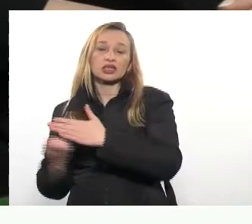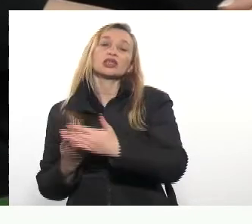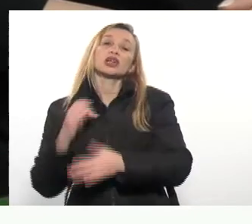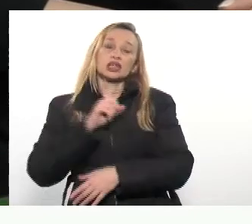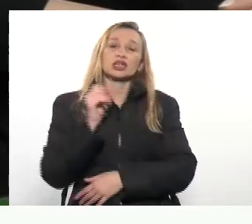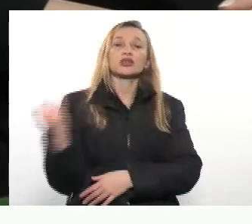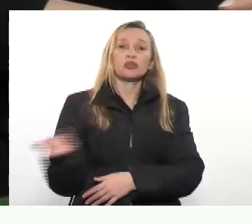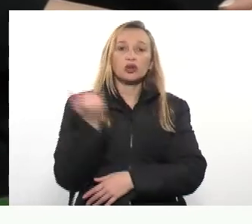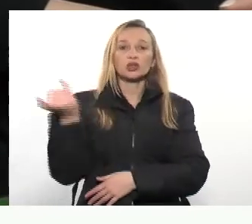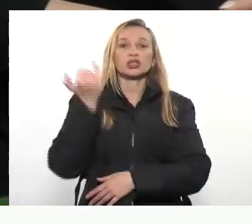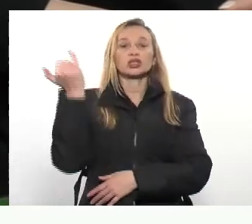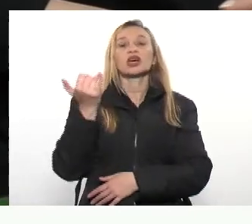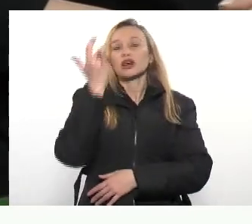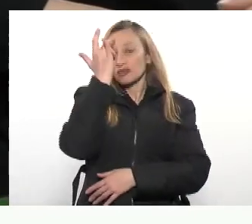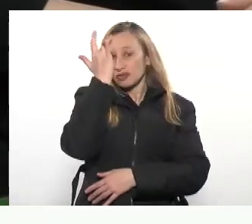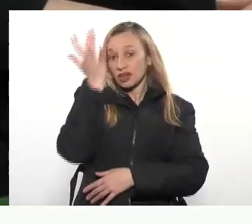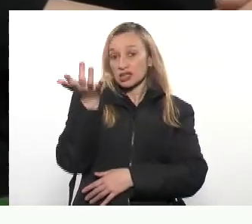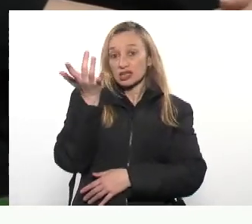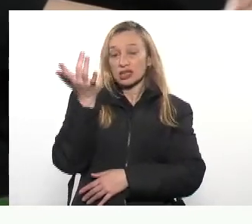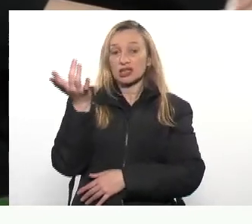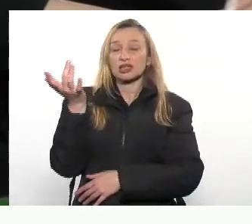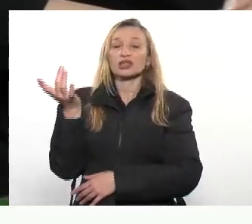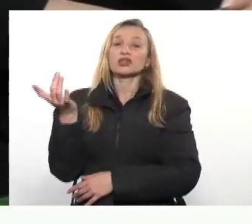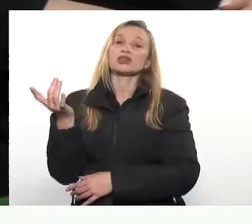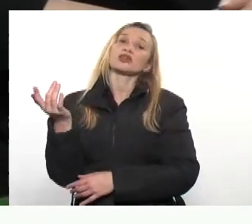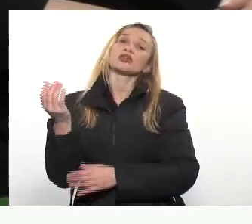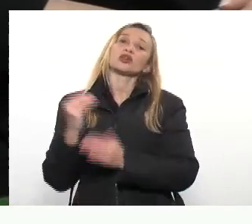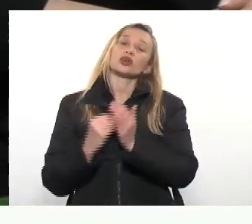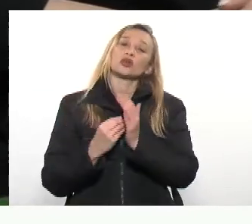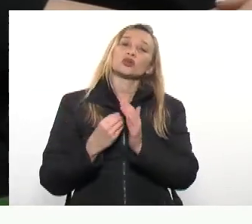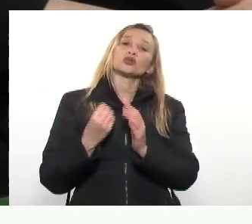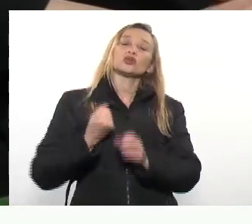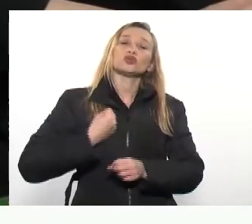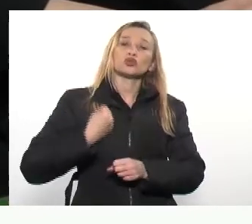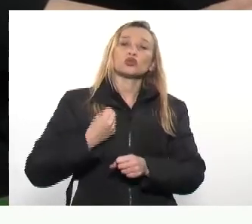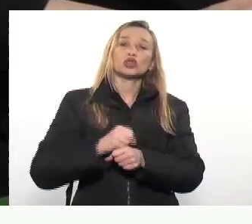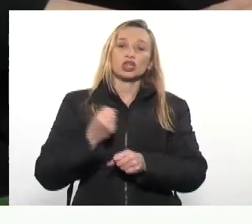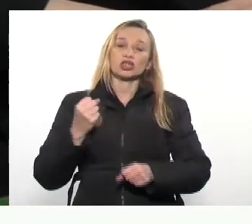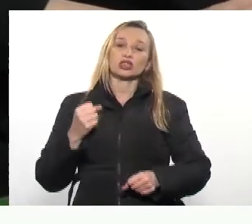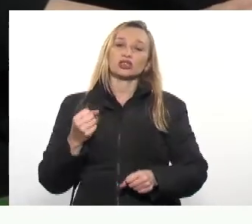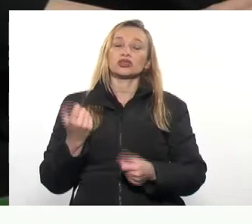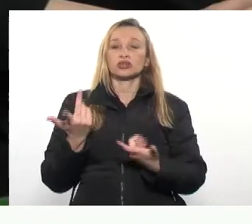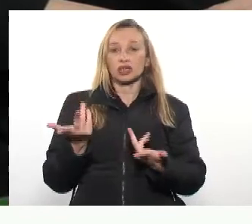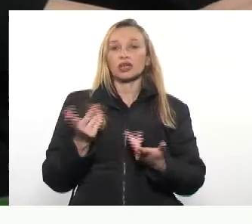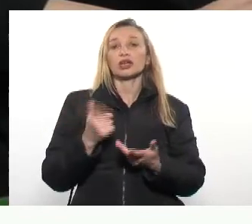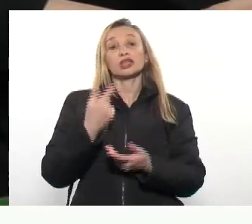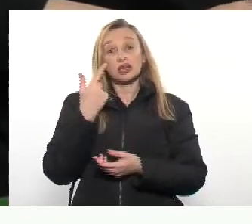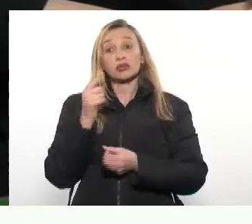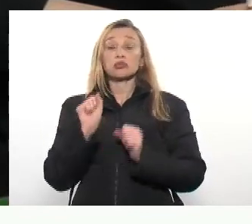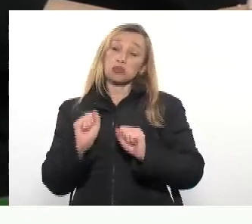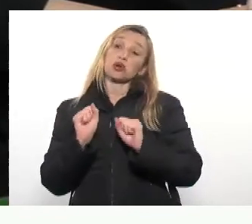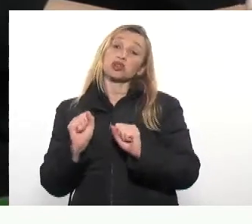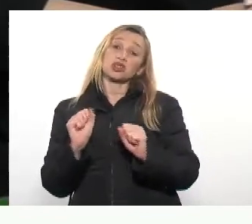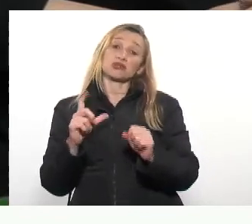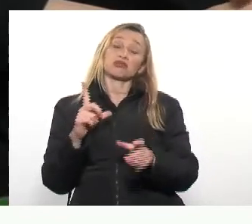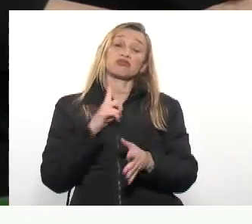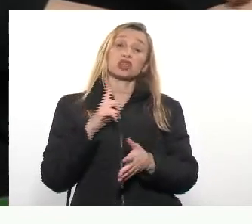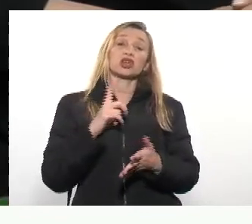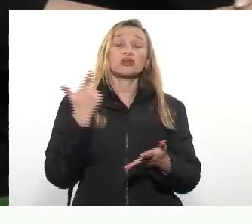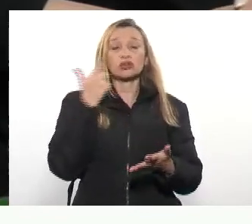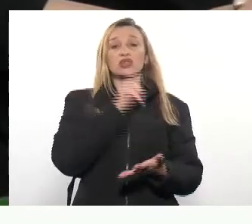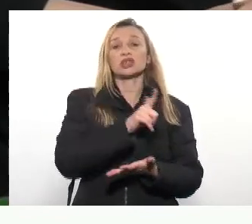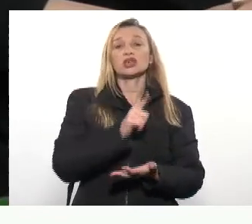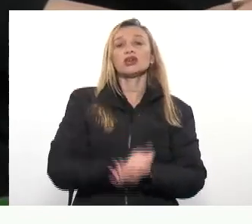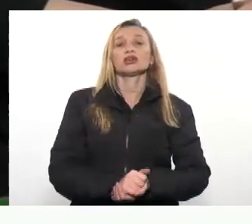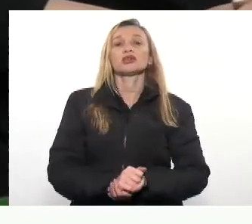isso, facilita o aumento da adimplência daí por diante. Então a gente até imagina que possa vir a conseguir, né,